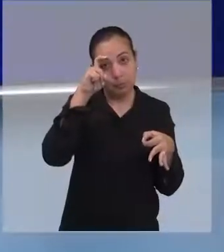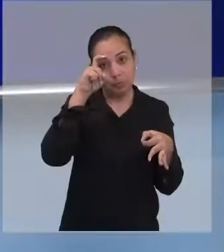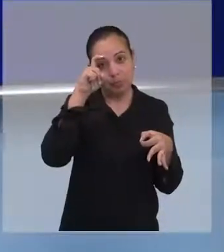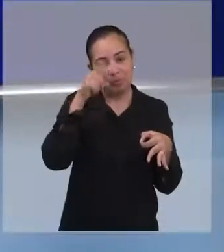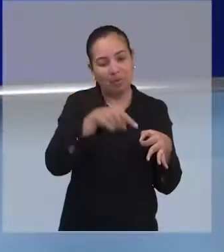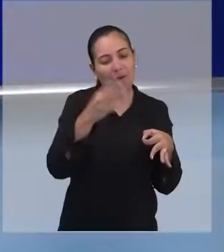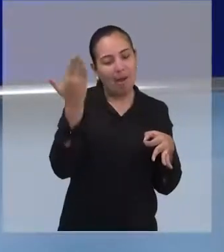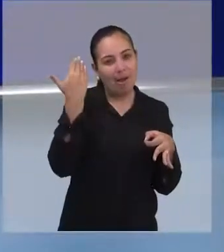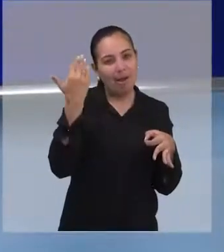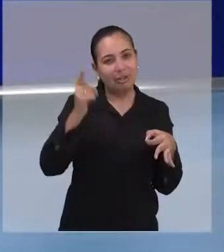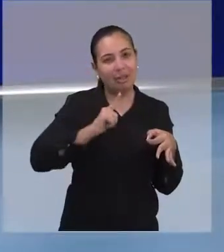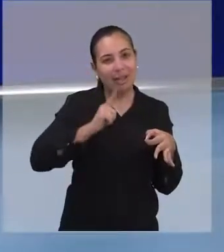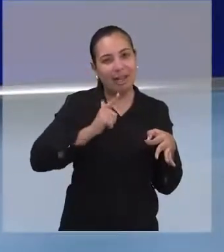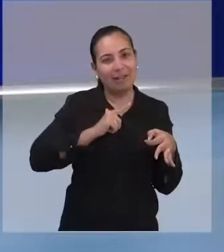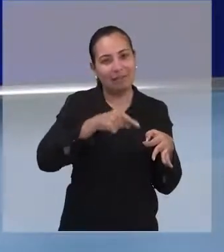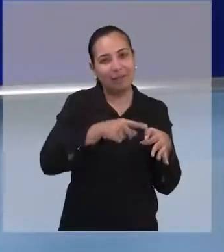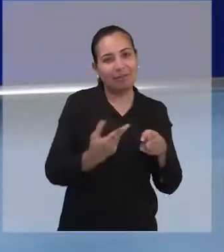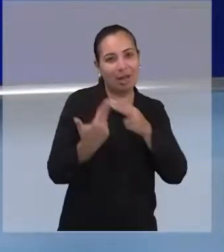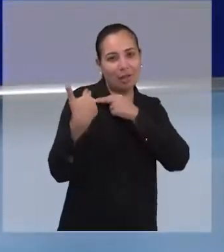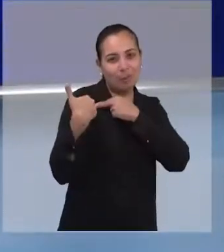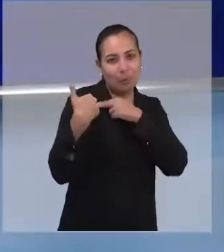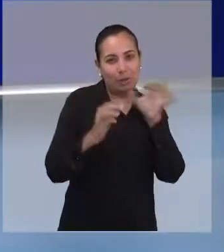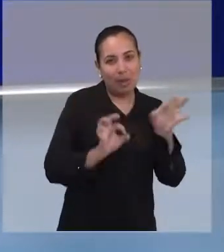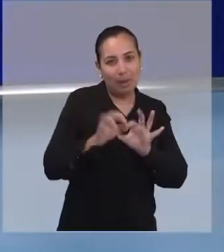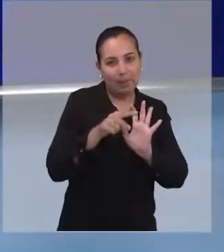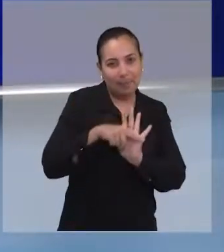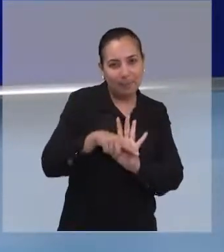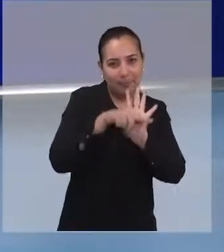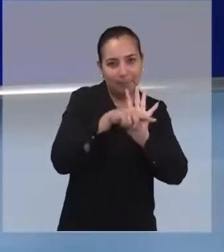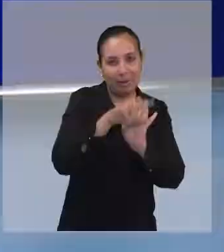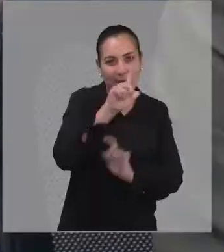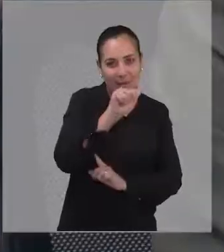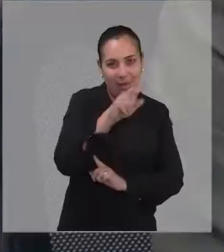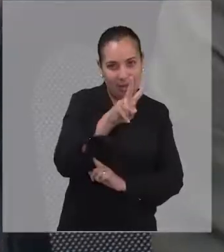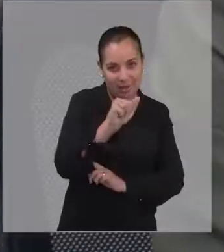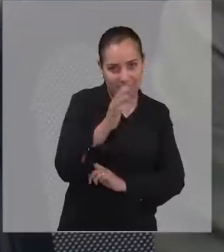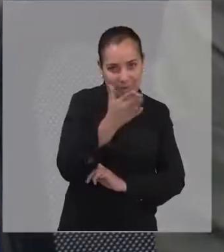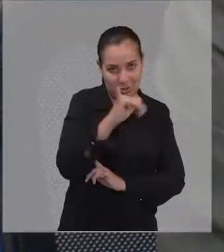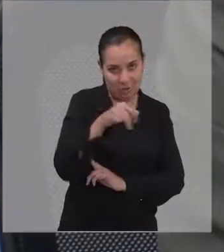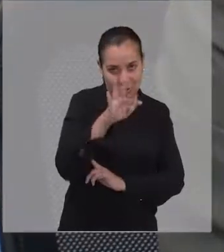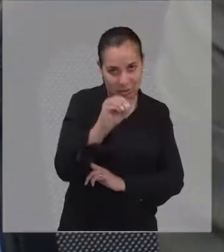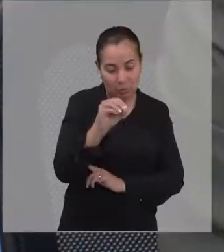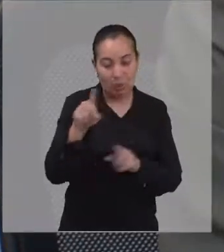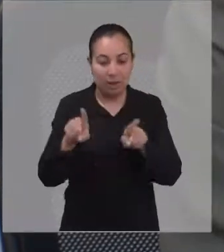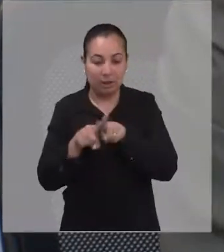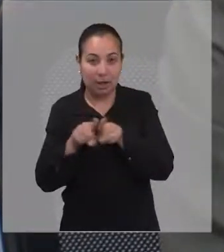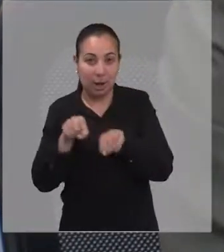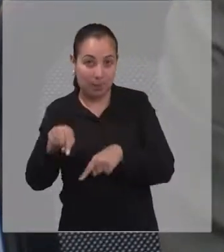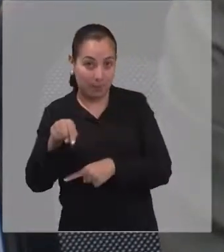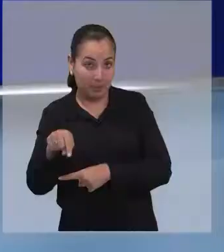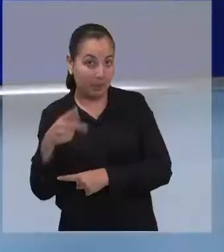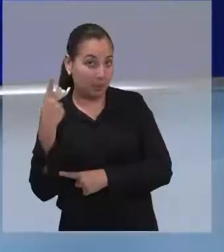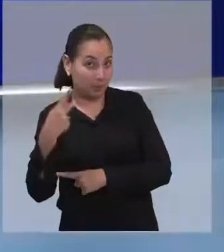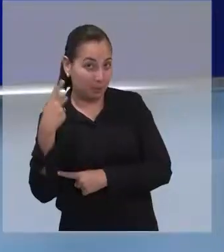frente da Lava Jato, e os procuradores, especialmente o Dalton